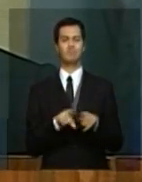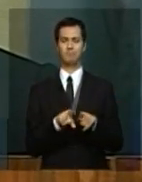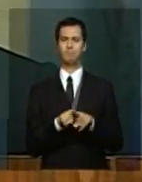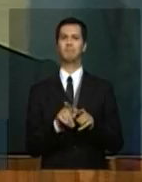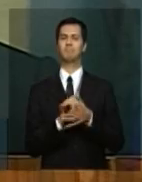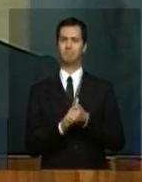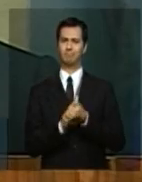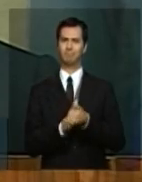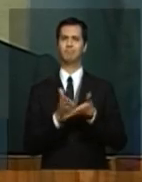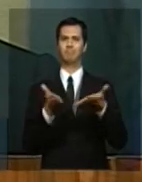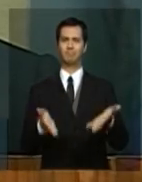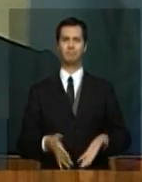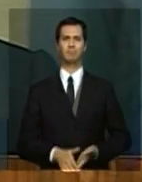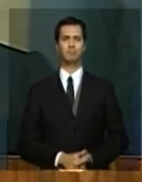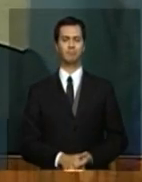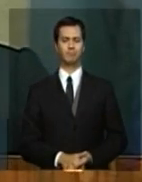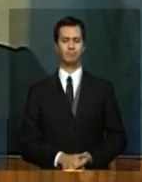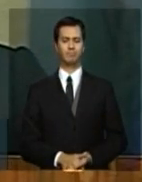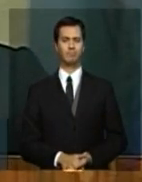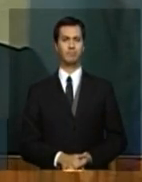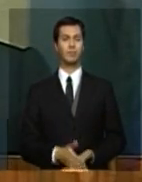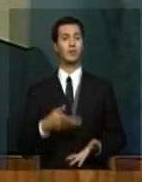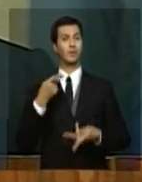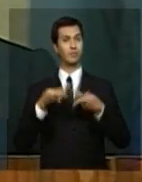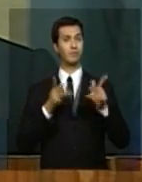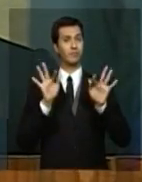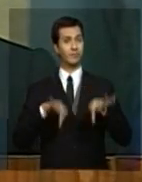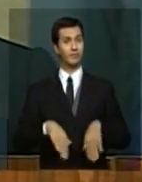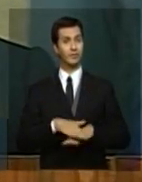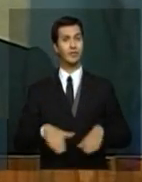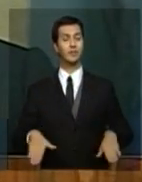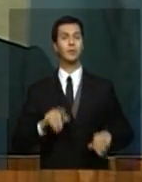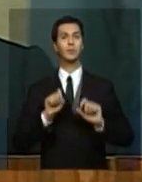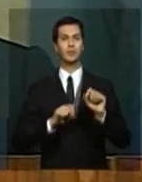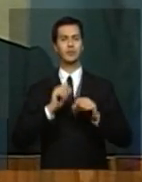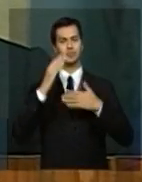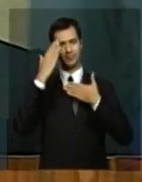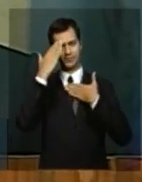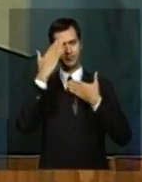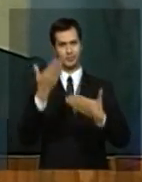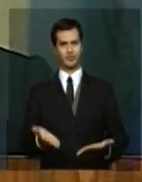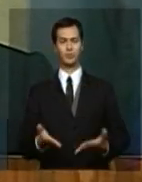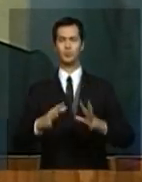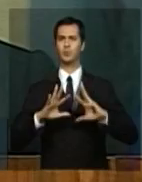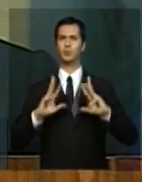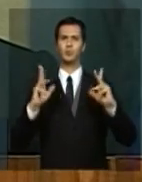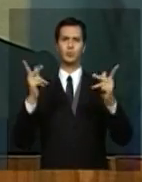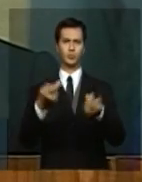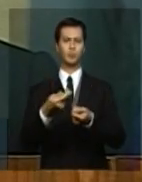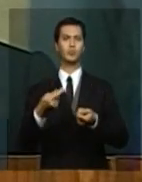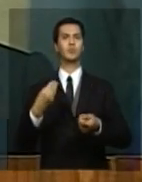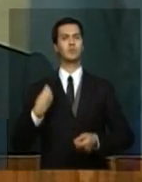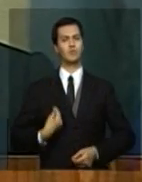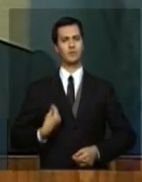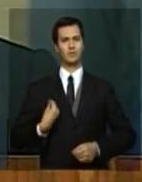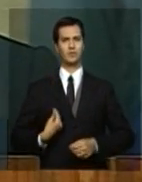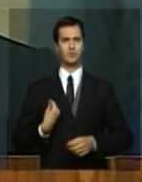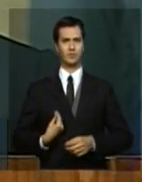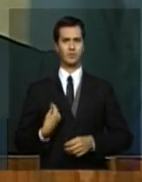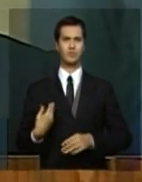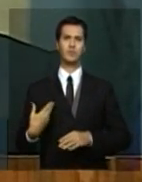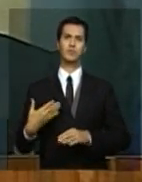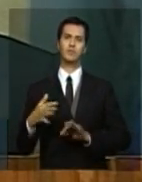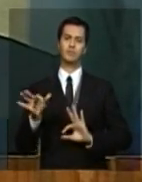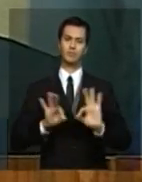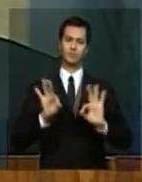concorreram e para finalizar eu agradeço a todos e todas que participaram da